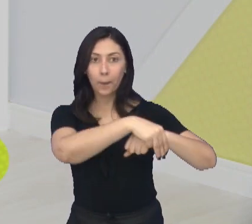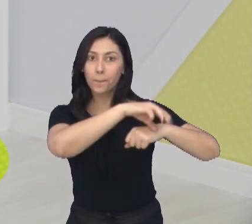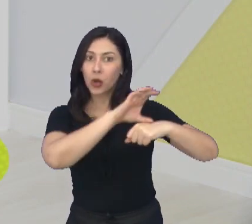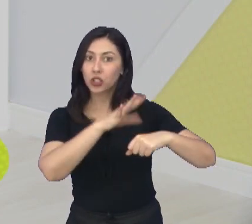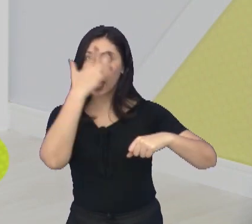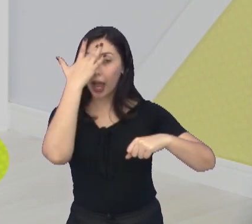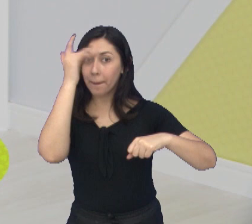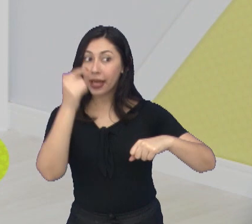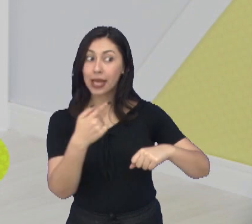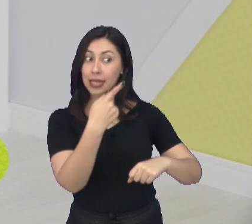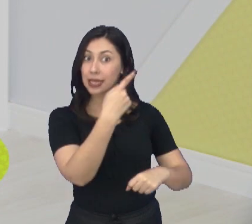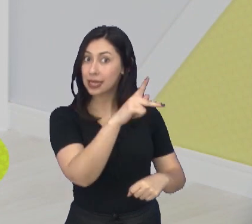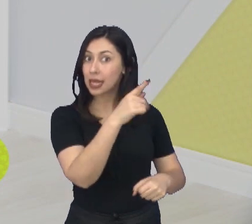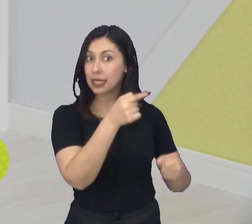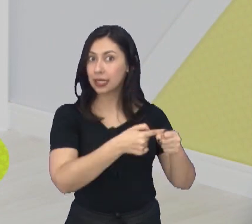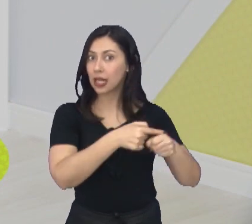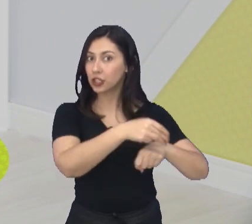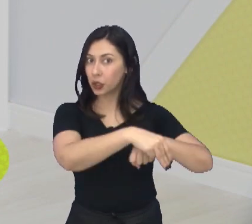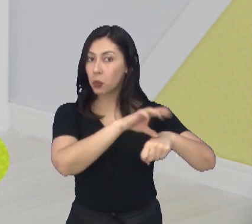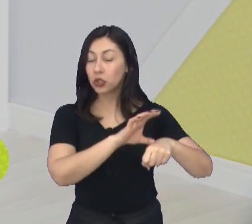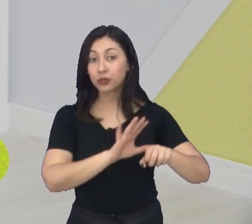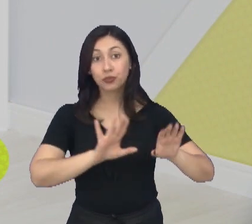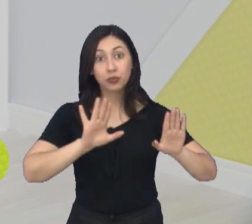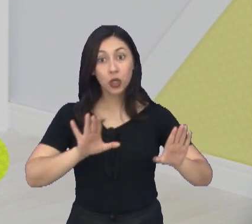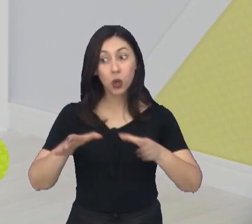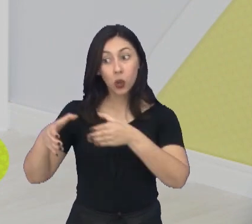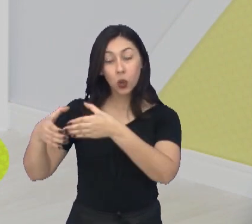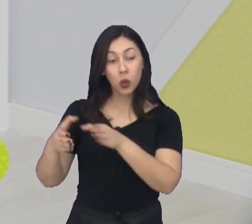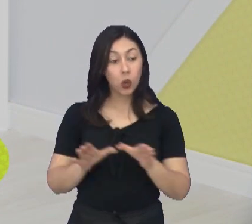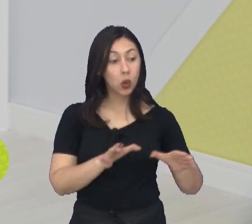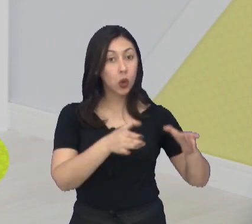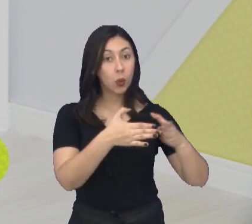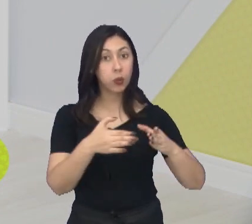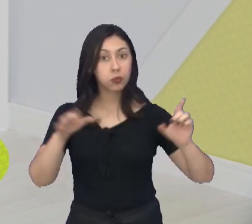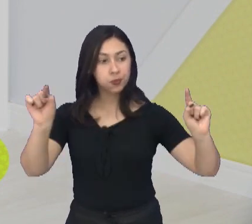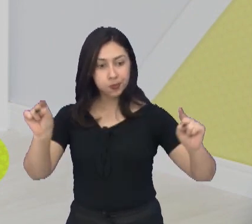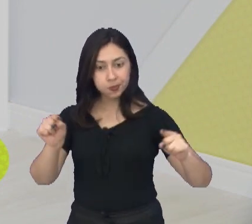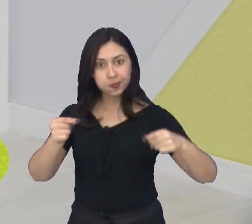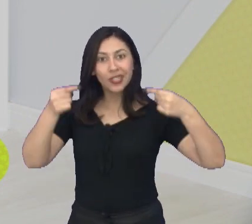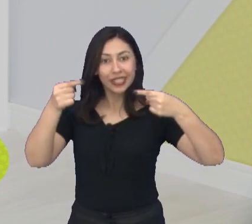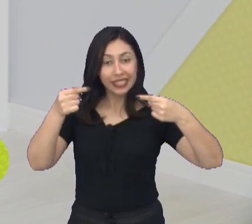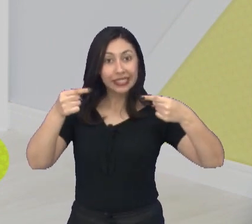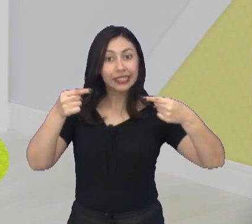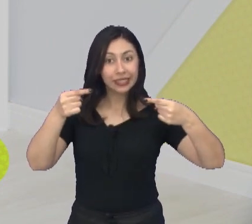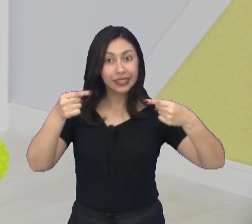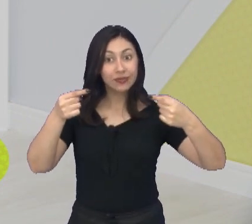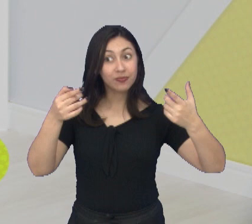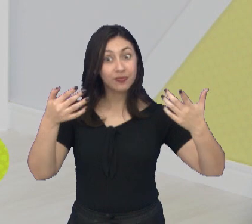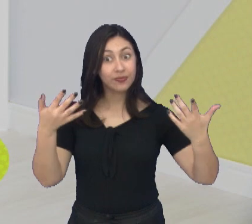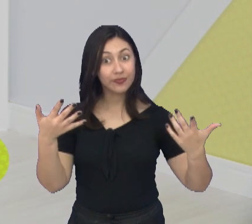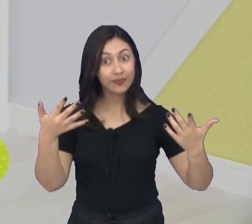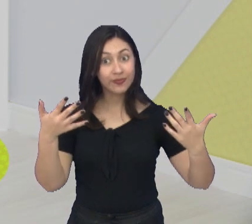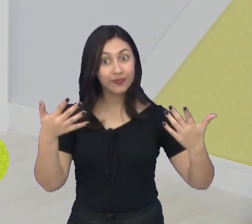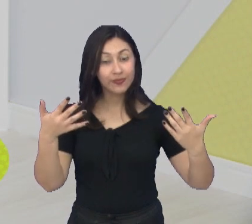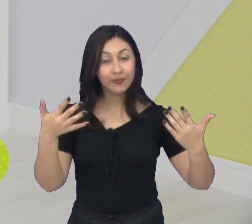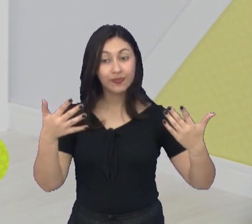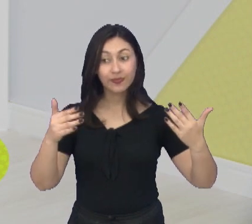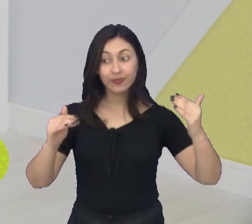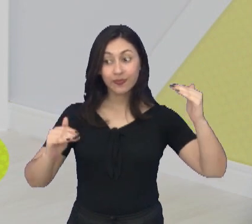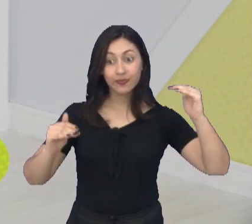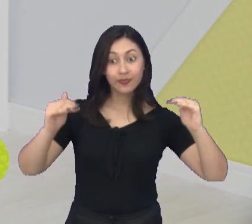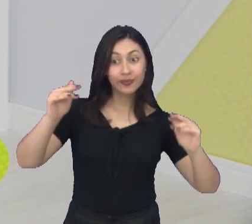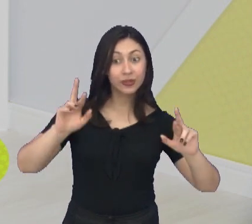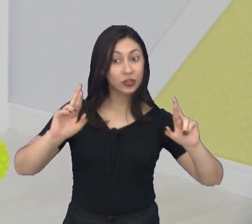ginásio Hugo Ramos. E olha, as equipes se reencontram em situações bem distintas